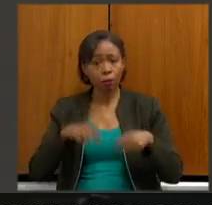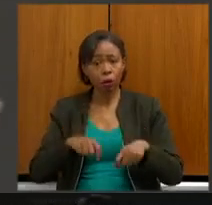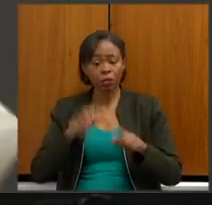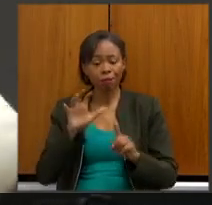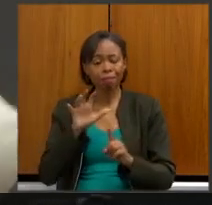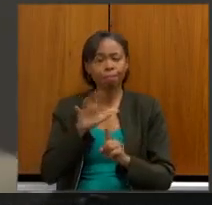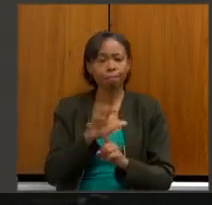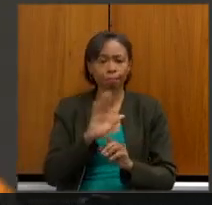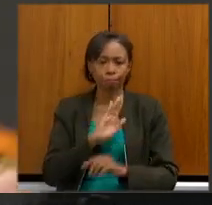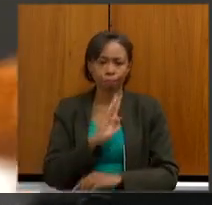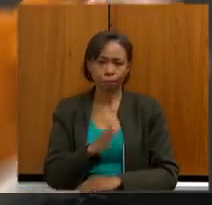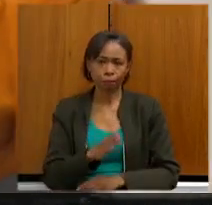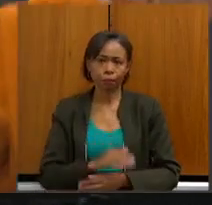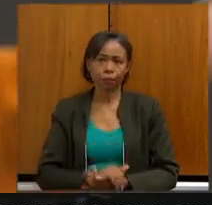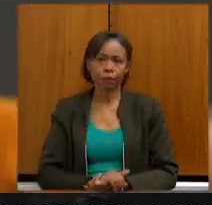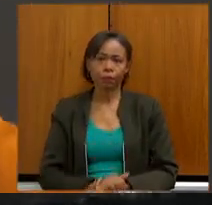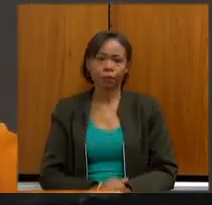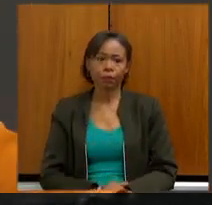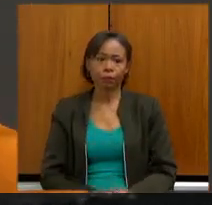diretamente